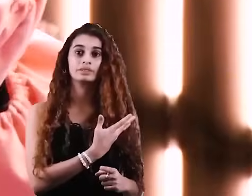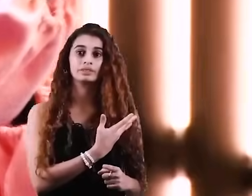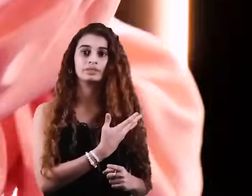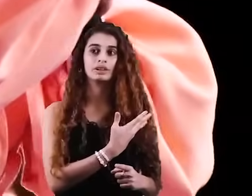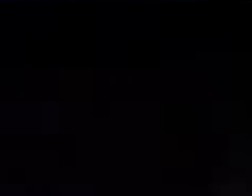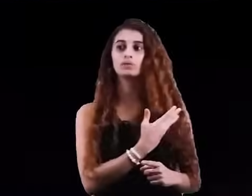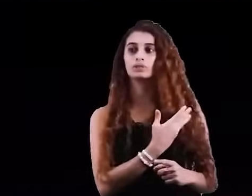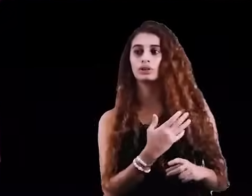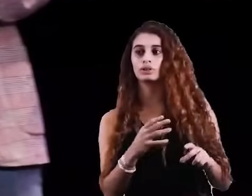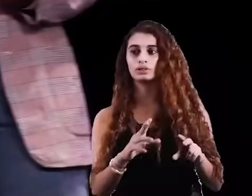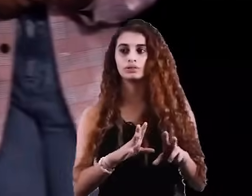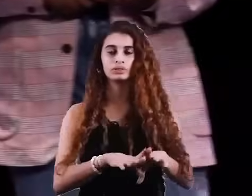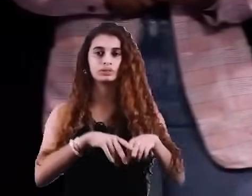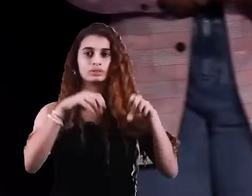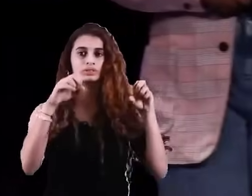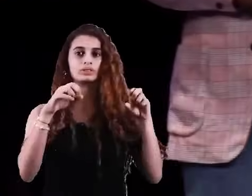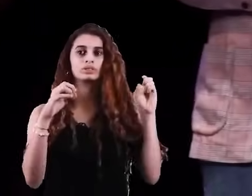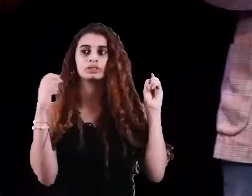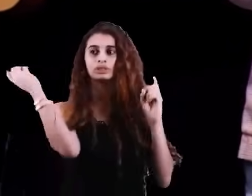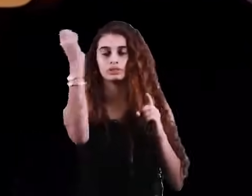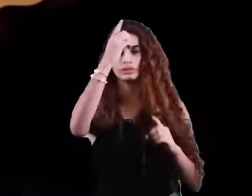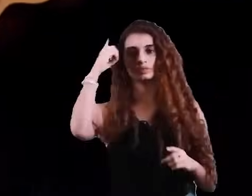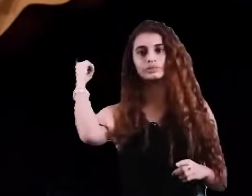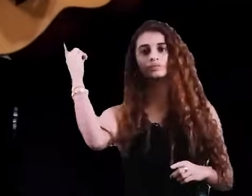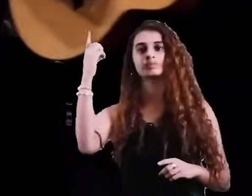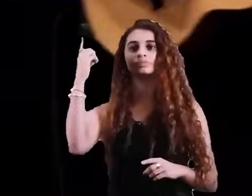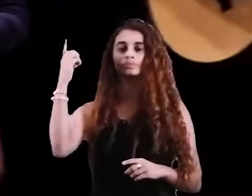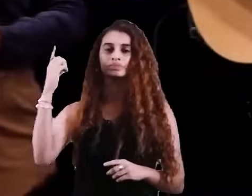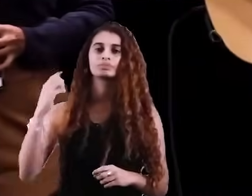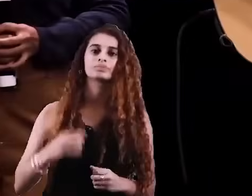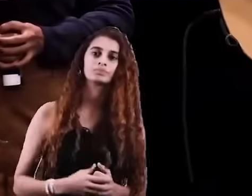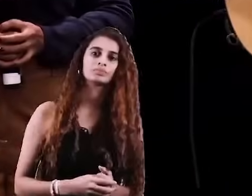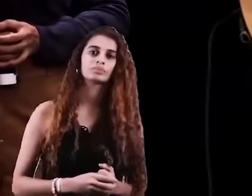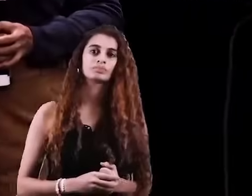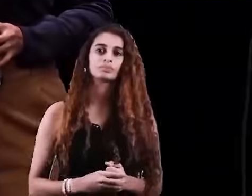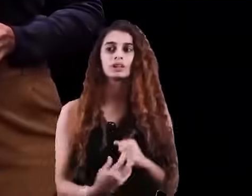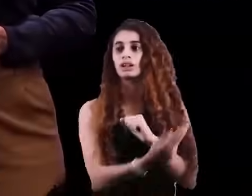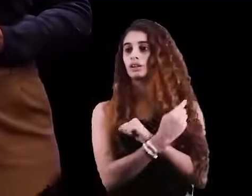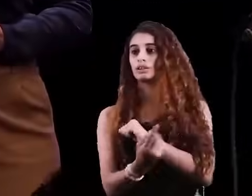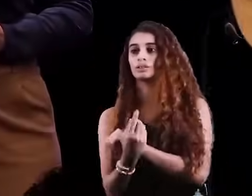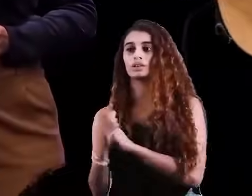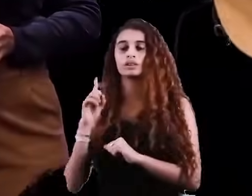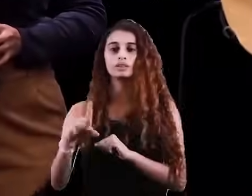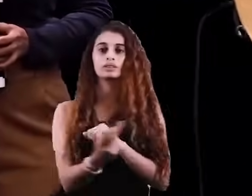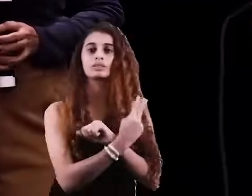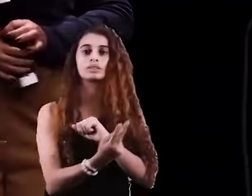Talvez o teu propósito salvando Nabal era só proteger Davi, era só não